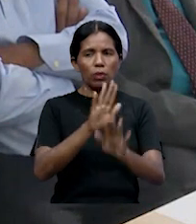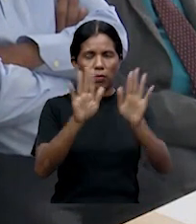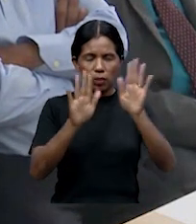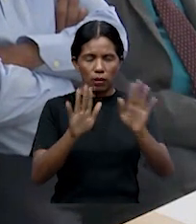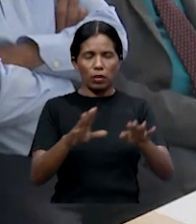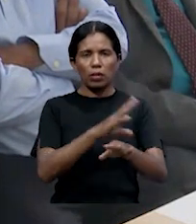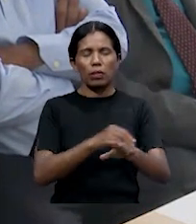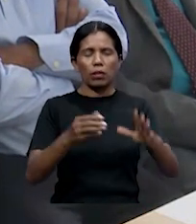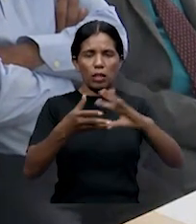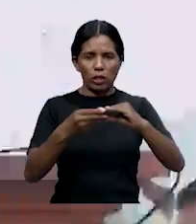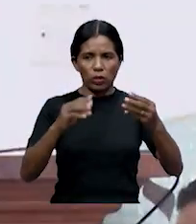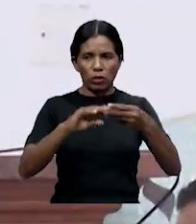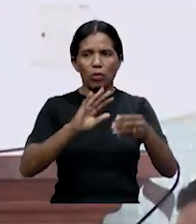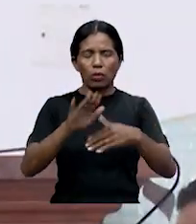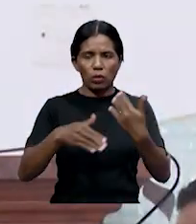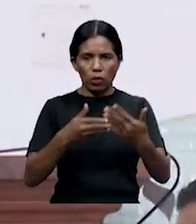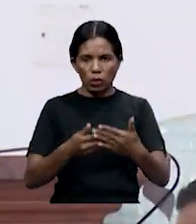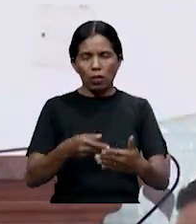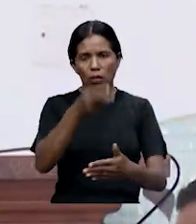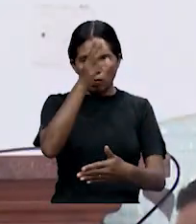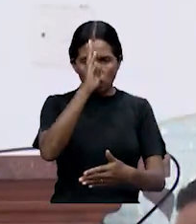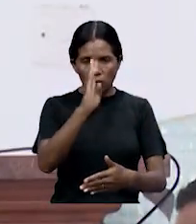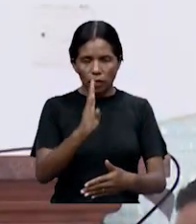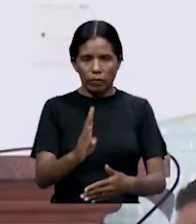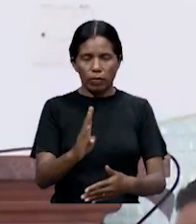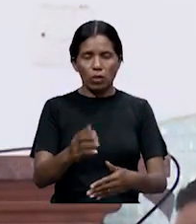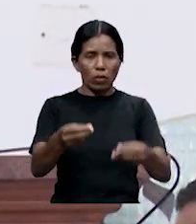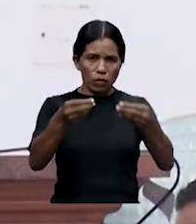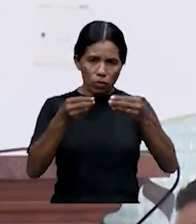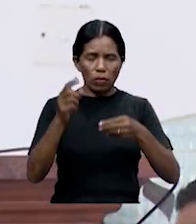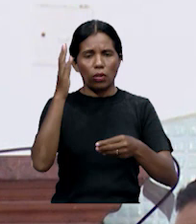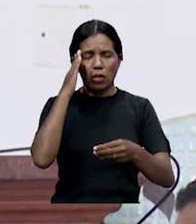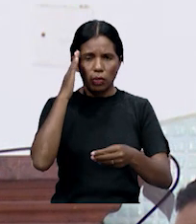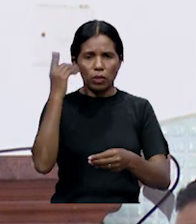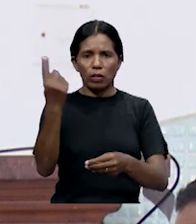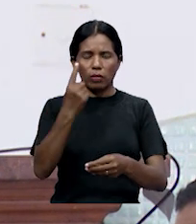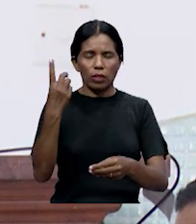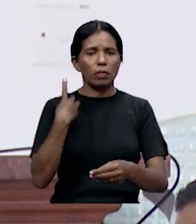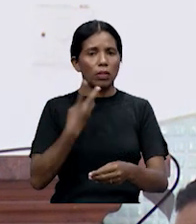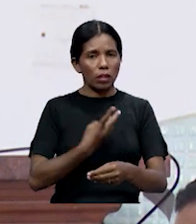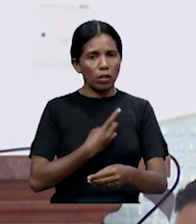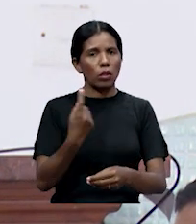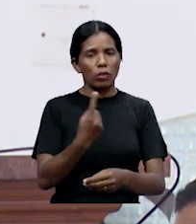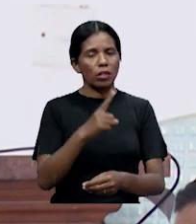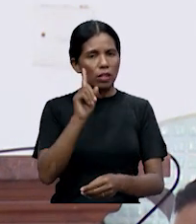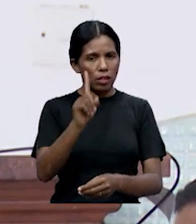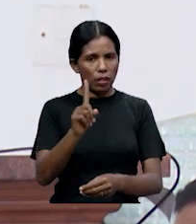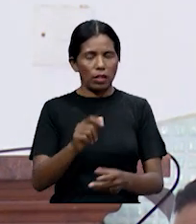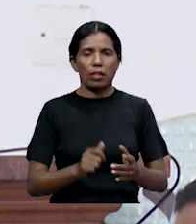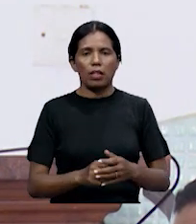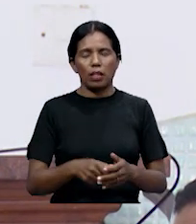acontecimento histórico iragneoto, na Maroma, foi a noite na Fátima Maíta, boa tida de. Cata